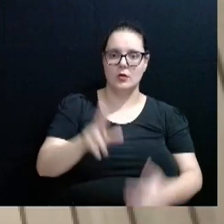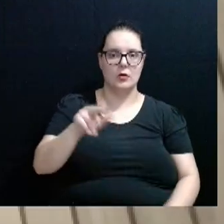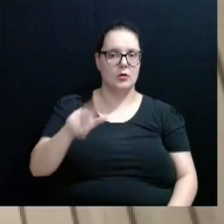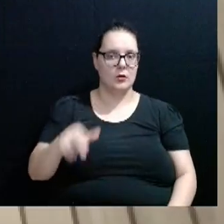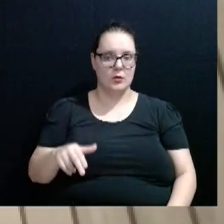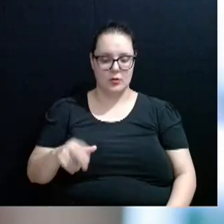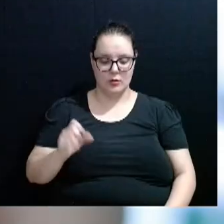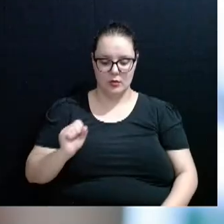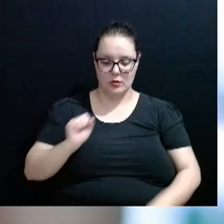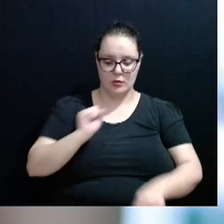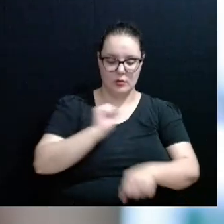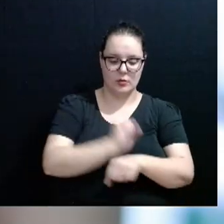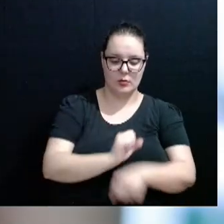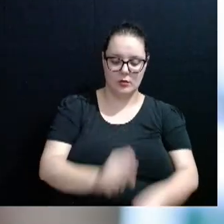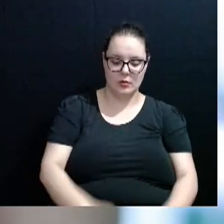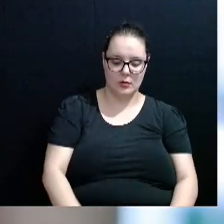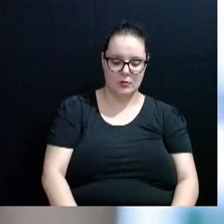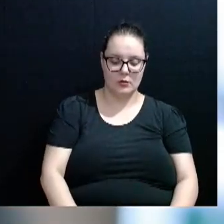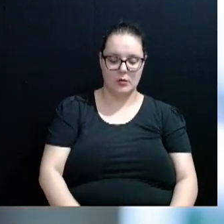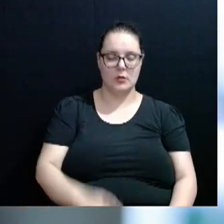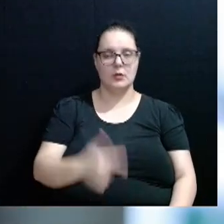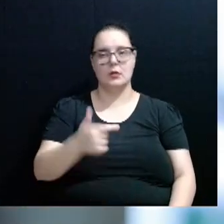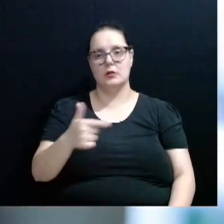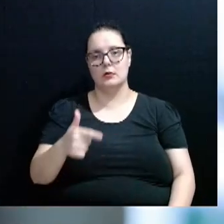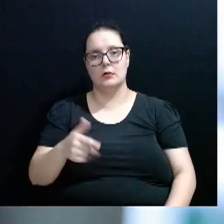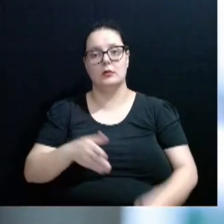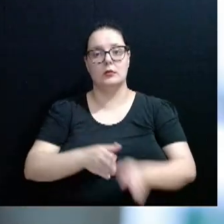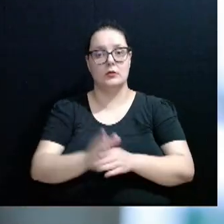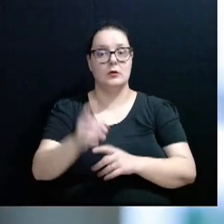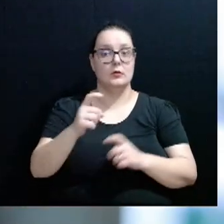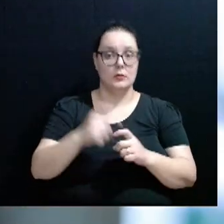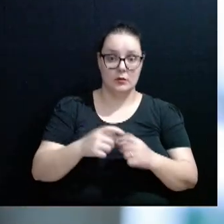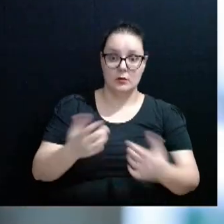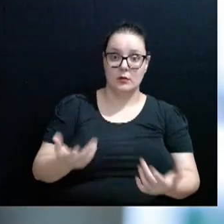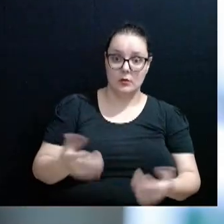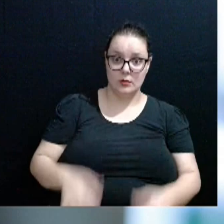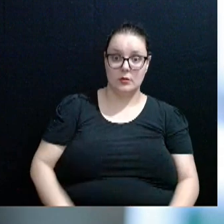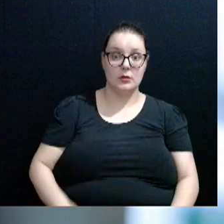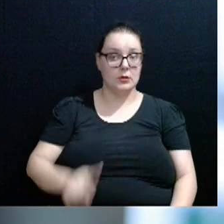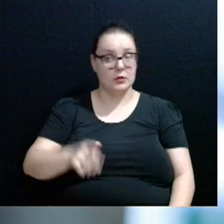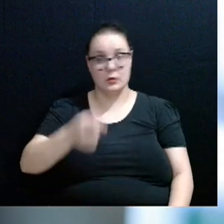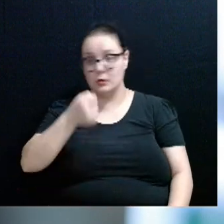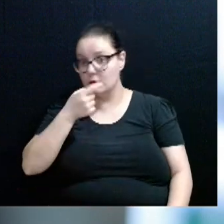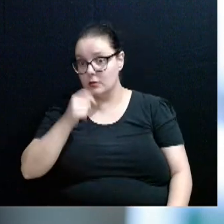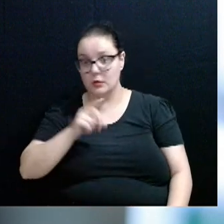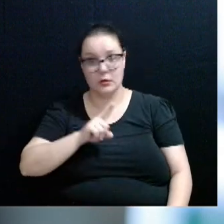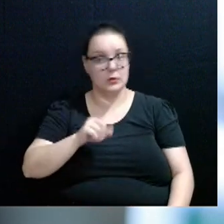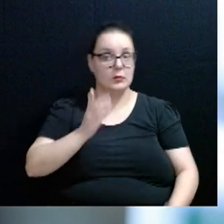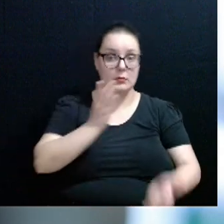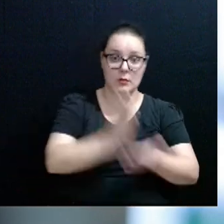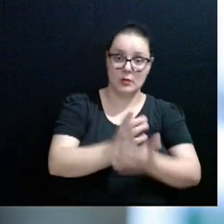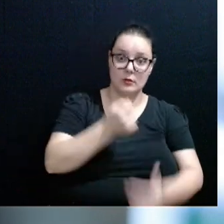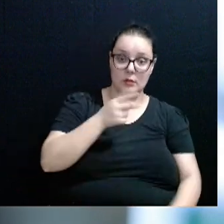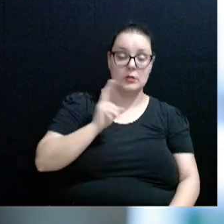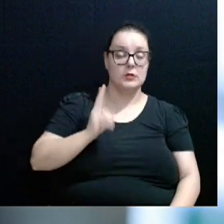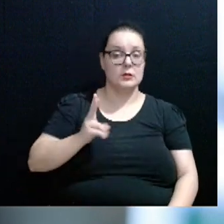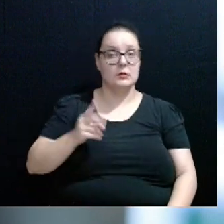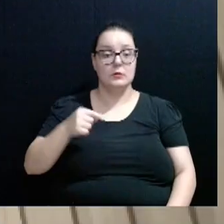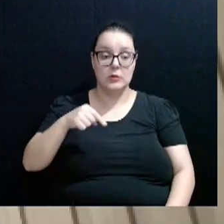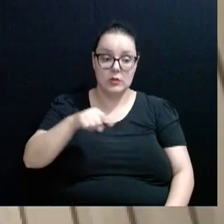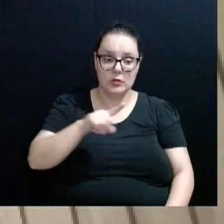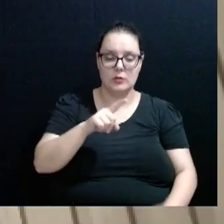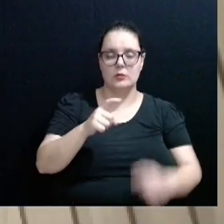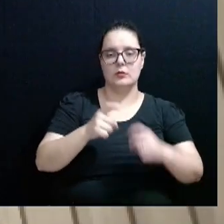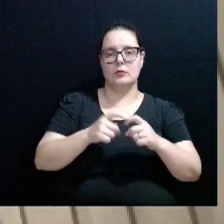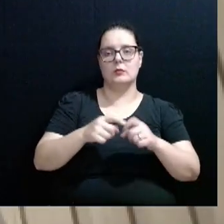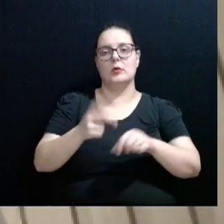sem indicação médica, né? Nem tomar e nem parar de tomar, né? Sempre ali procurar um